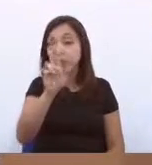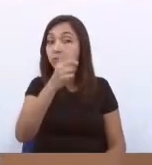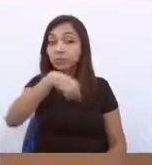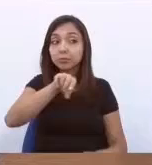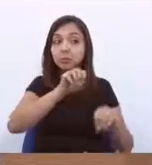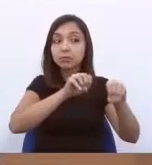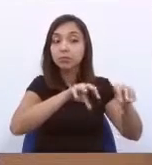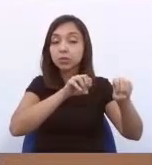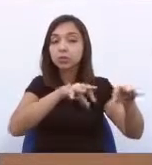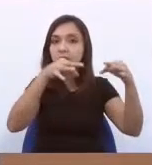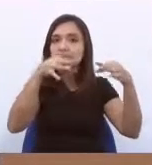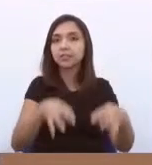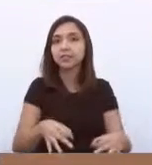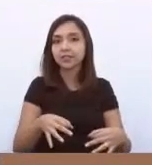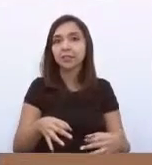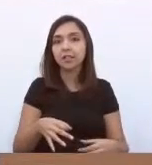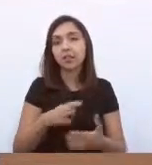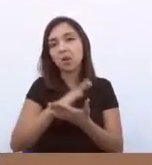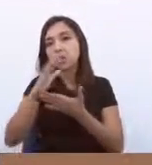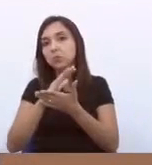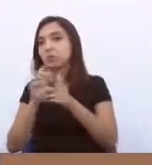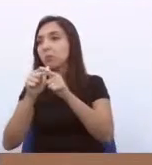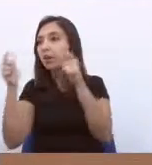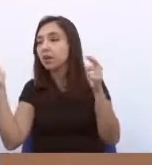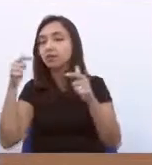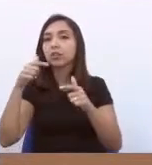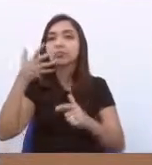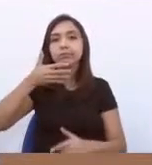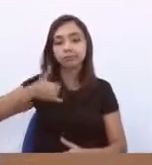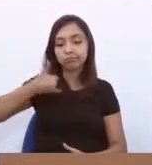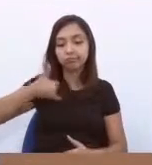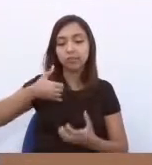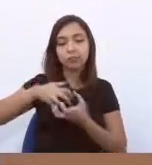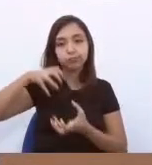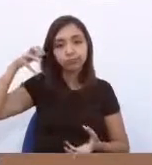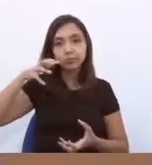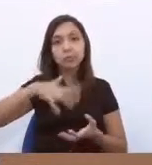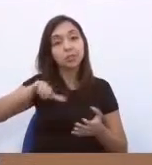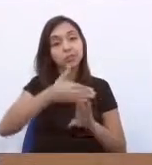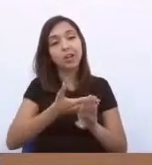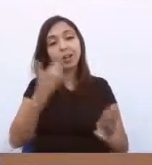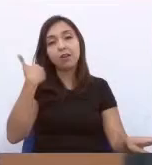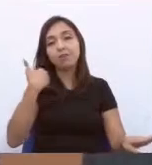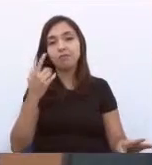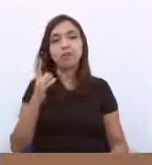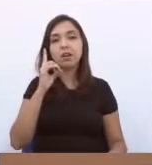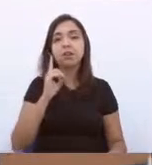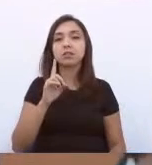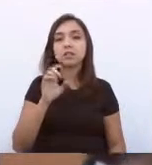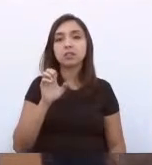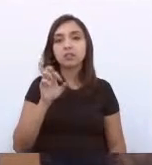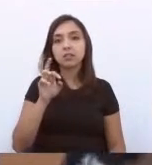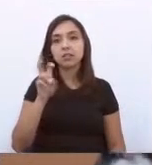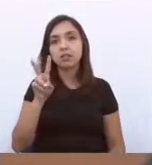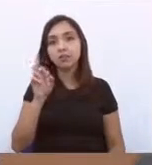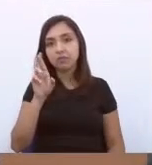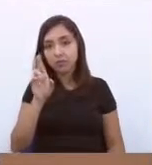Em que pese muitos aqui já serem maioridade, adultos, mas nada nos afasta no dever legal de